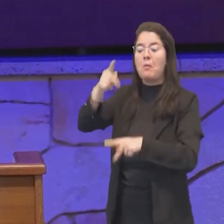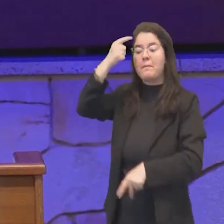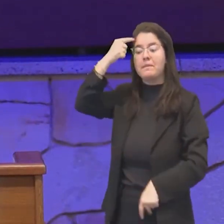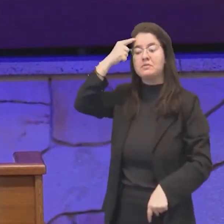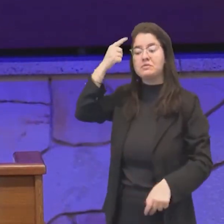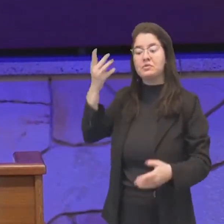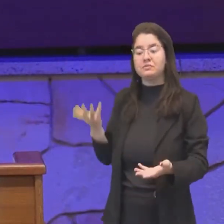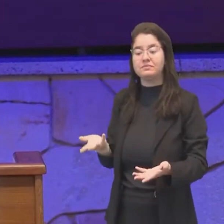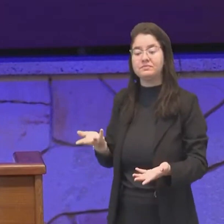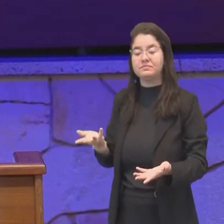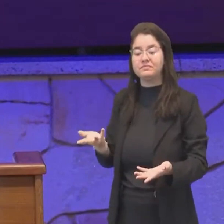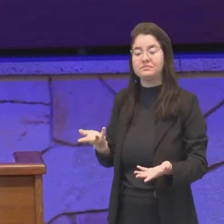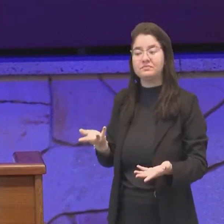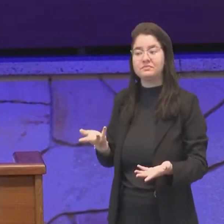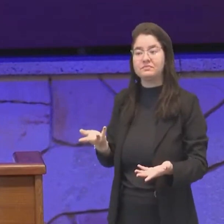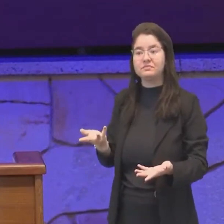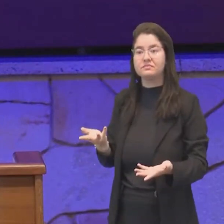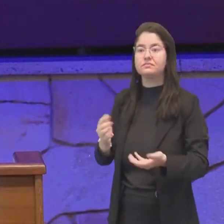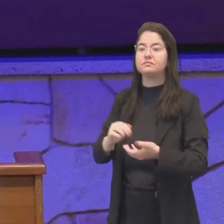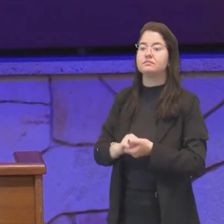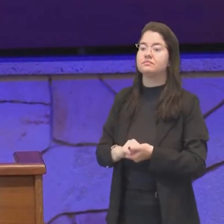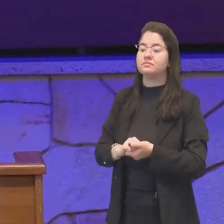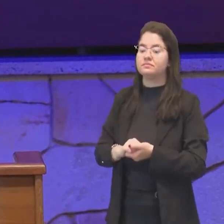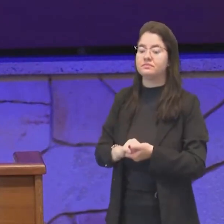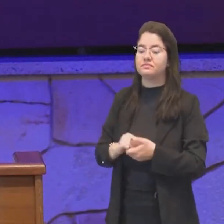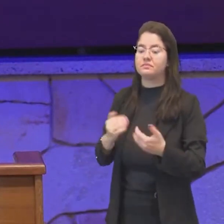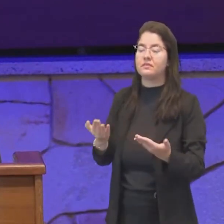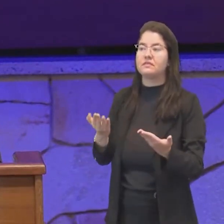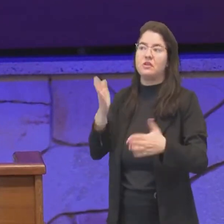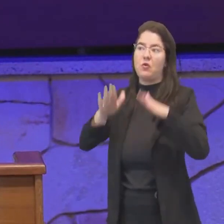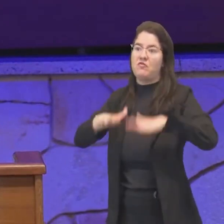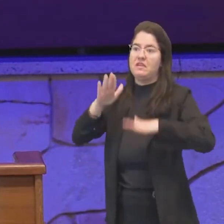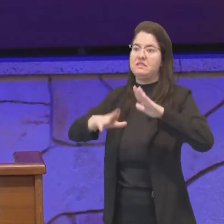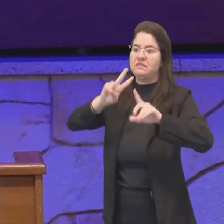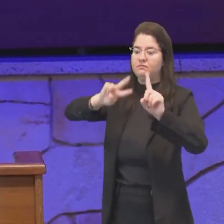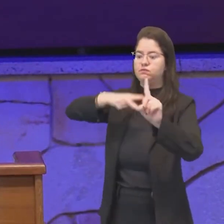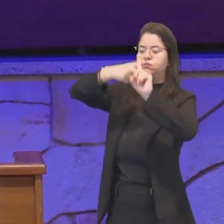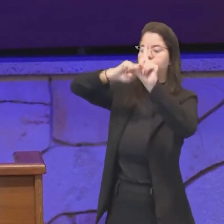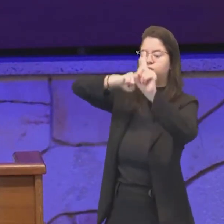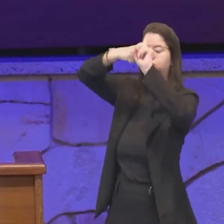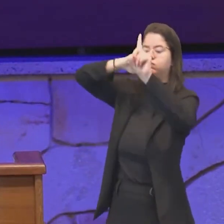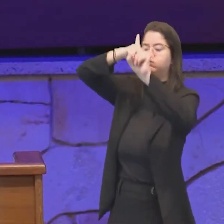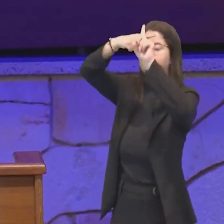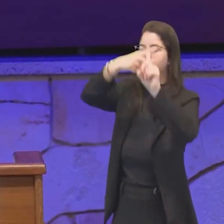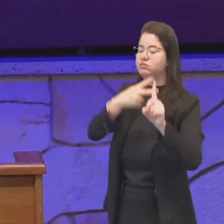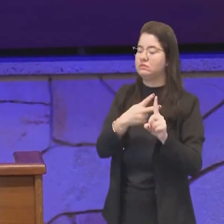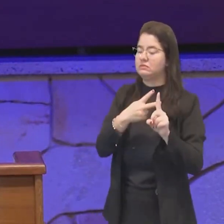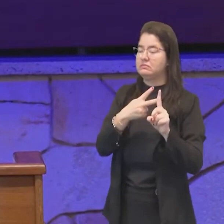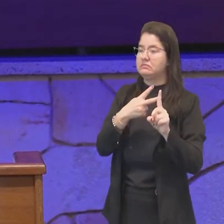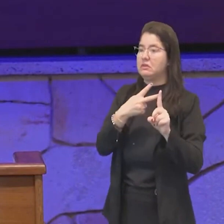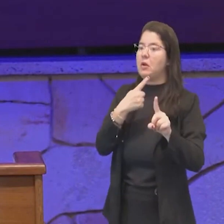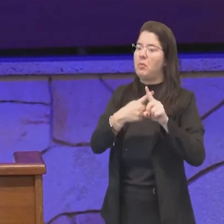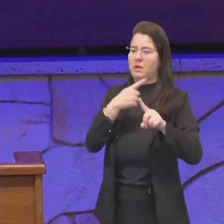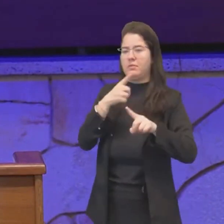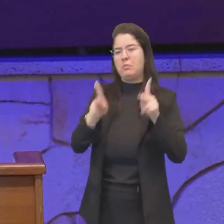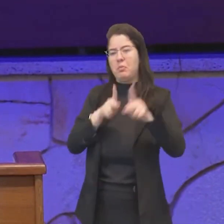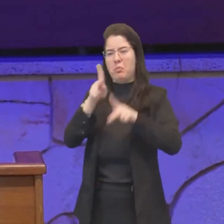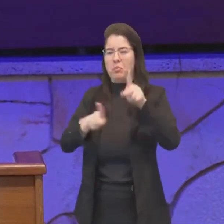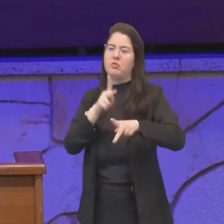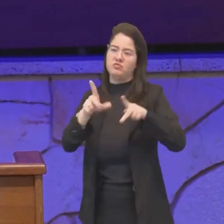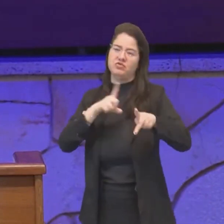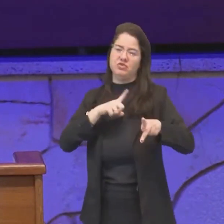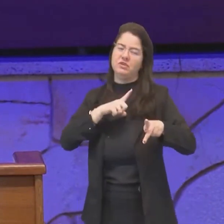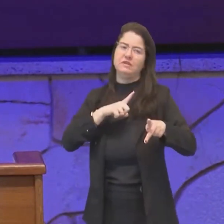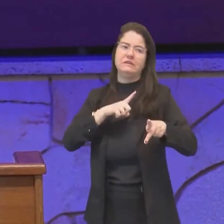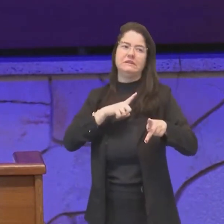É a segunda possibilidade, aumentando o valor daquilo que também era valioso para eles, além do carneiro ser valioso,